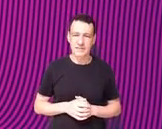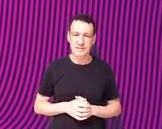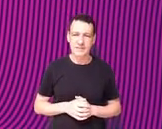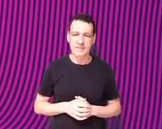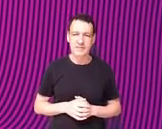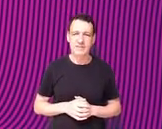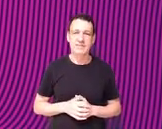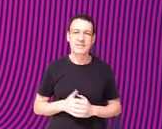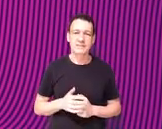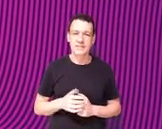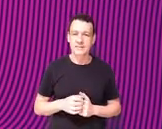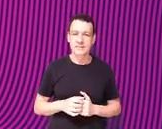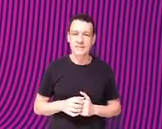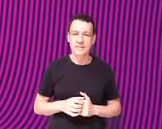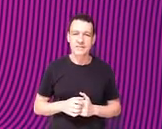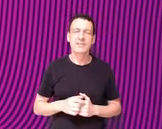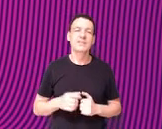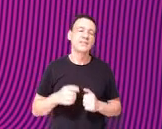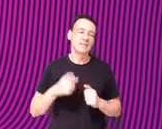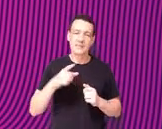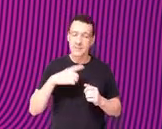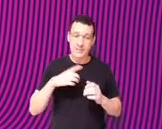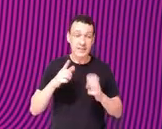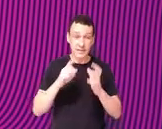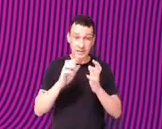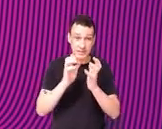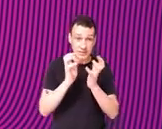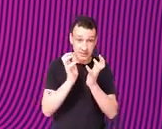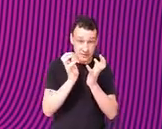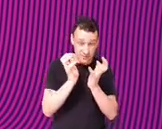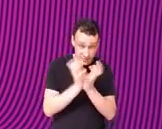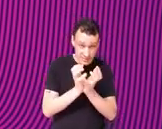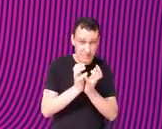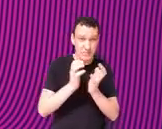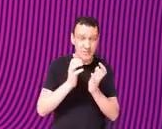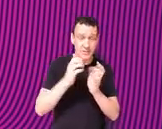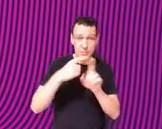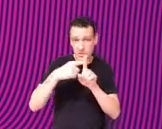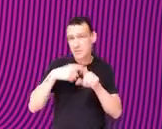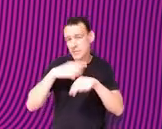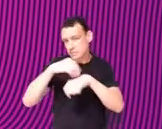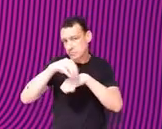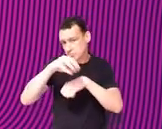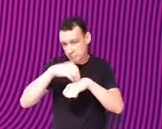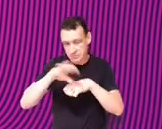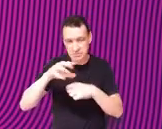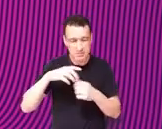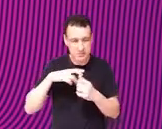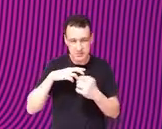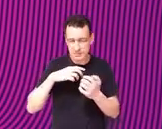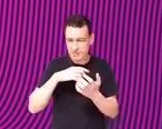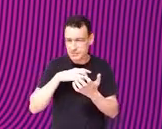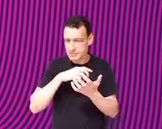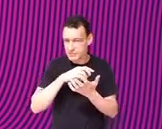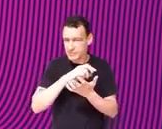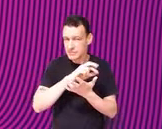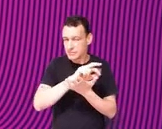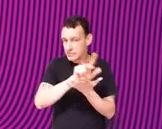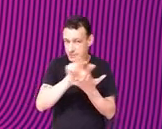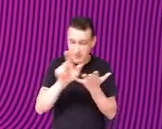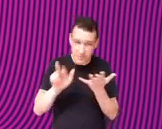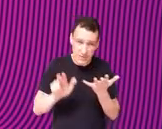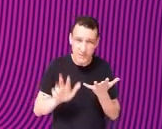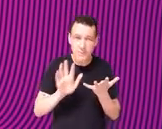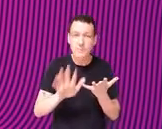tiveram um conjunto de dispositivos e de recomendações em que eram basicamente seguidos e